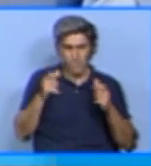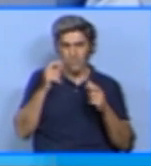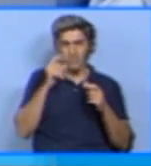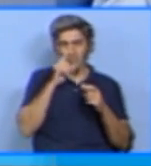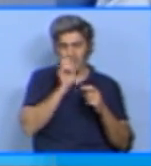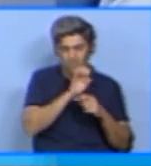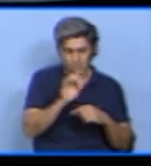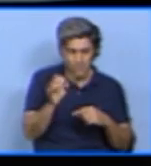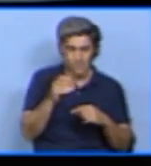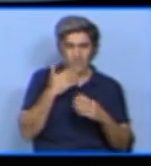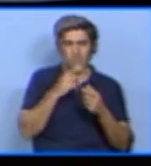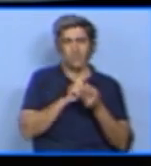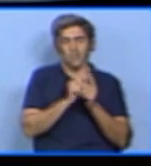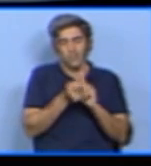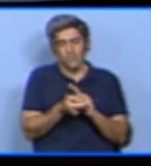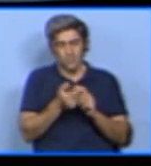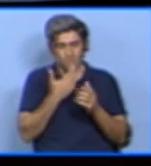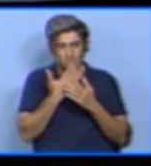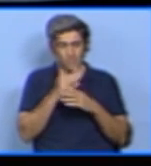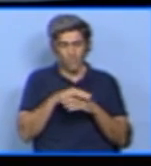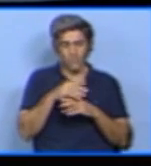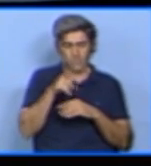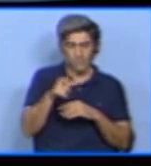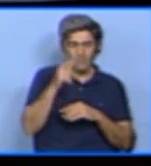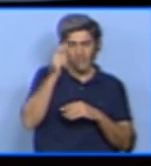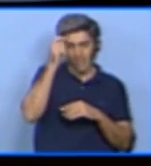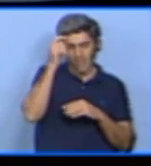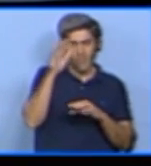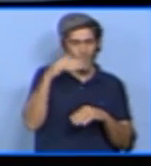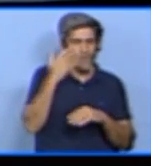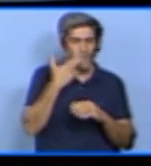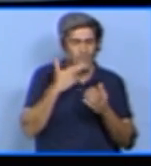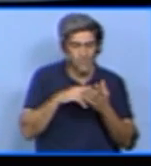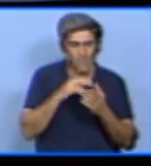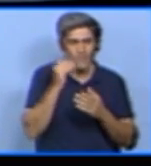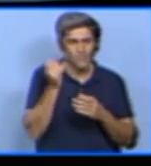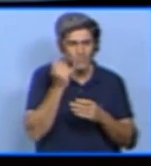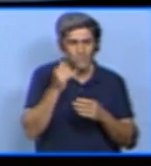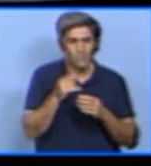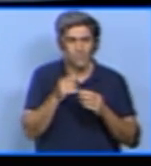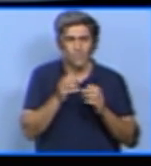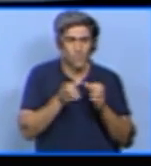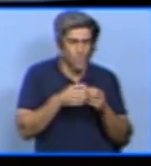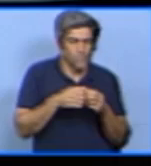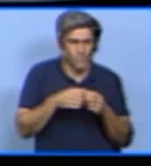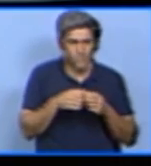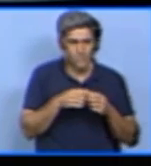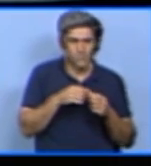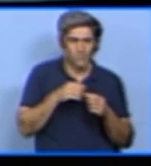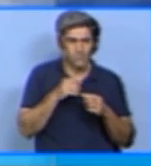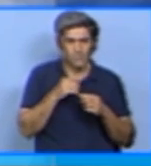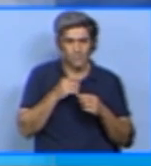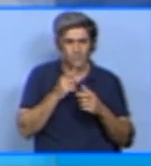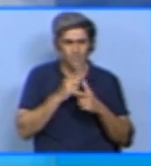perverte, porque o diabo seria qualquer realidade, qualquer entidade, ou grupo ou instituição que exatamente se